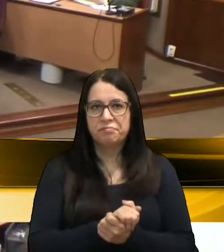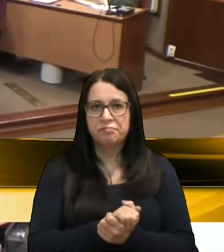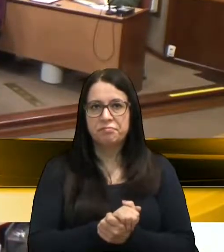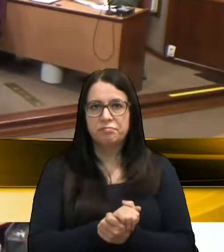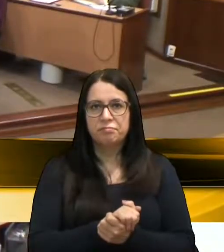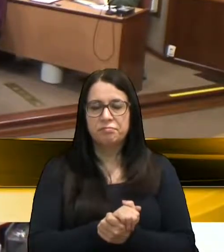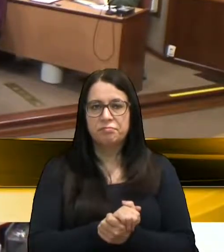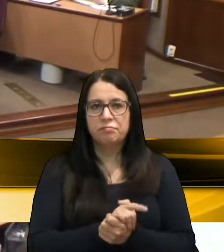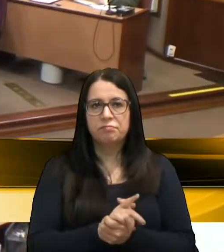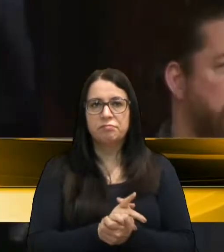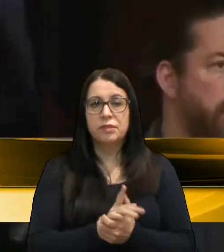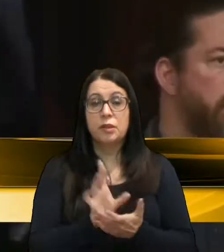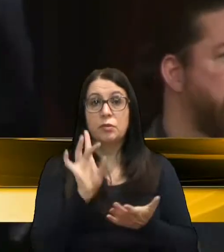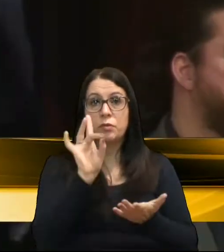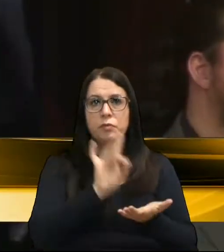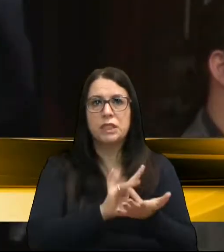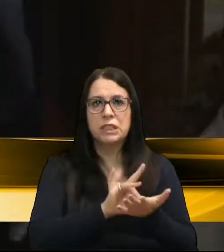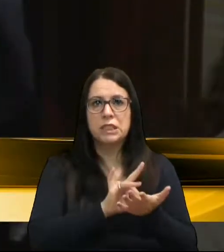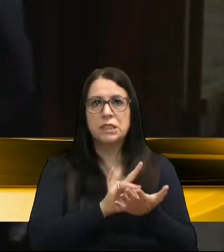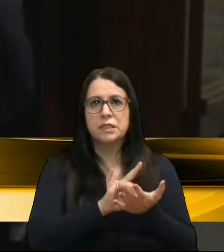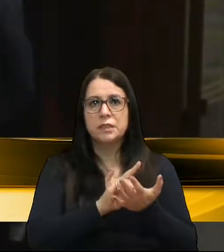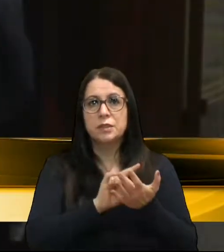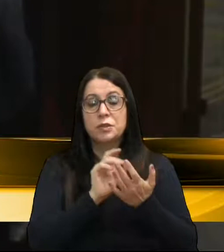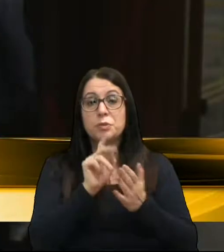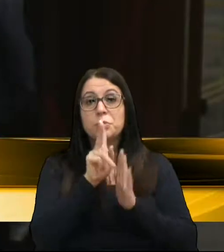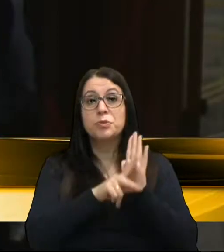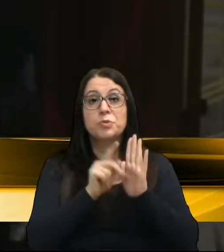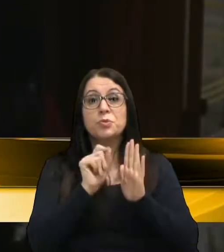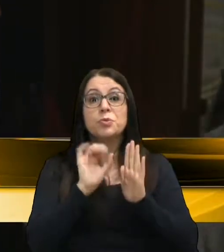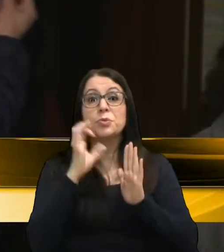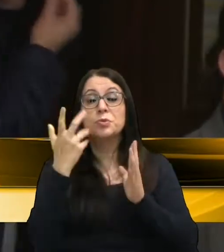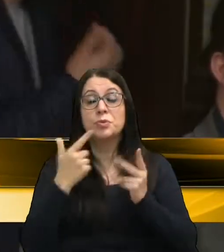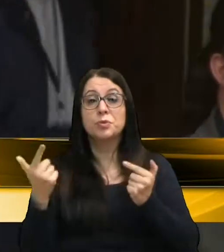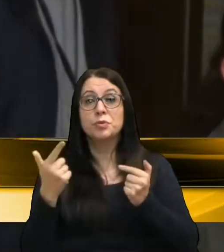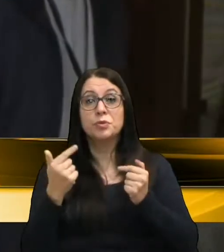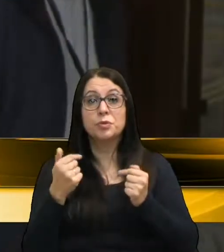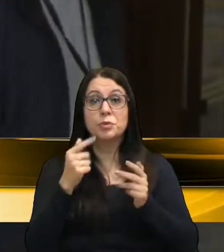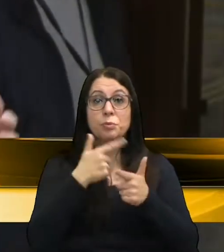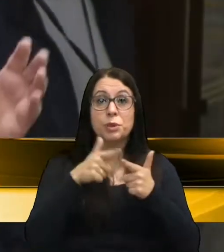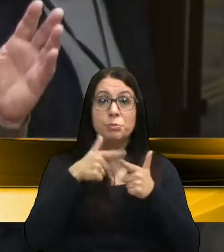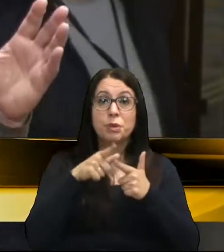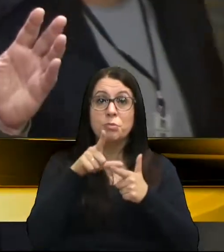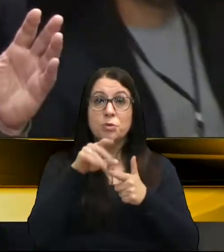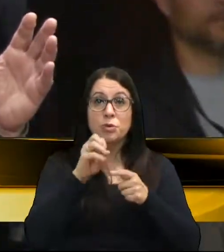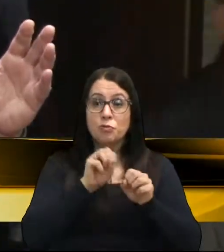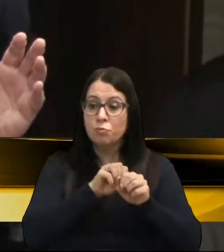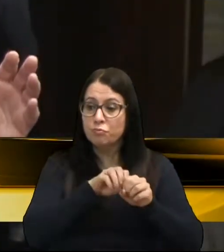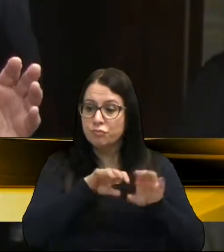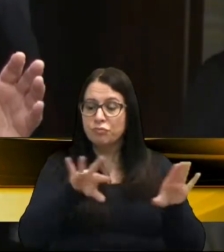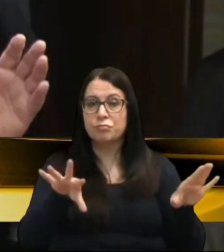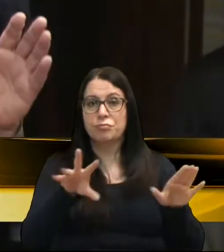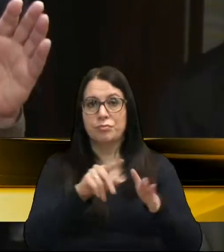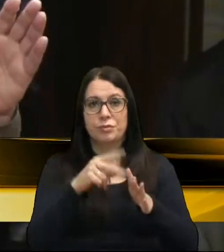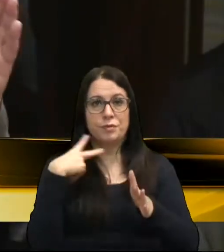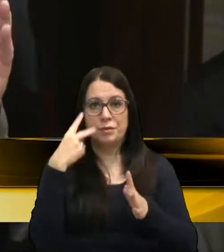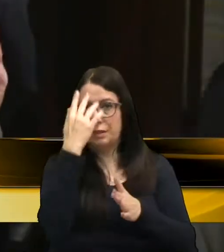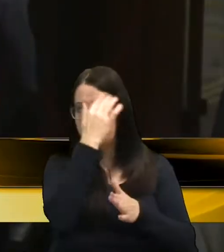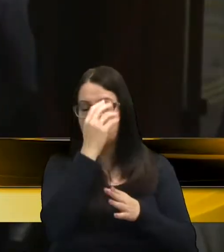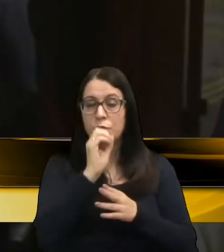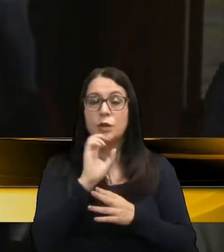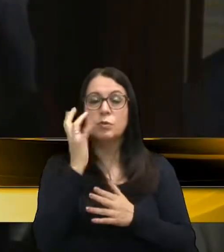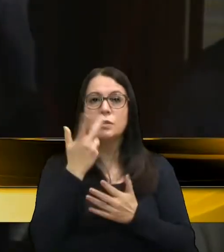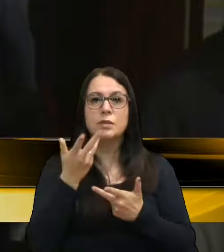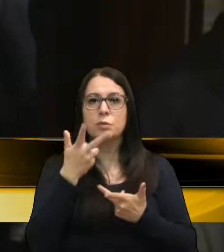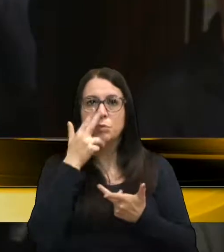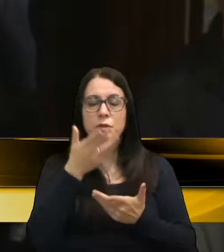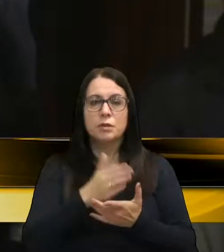não concretização desse projeto, o que vai acontecer? Vai acontecer que o problema do lixo vai proliferar, vereador Adiló, assim como está acontecendo